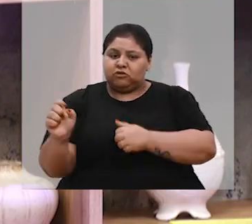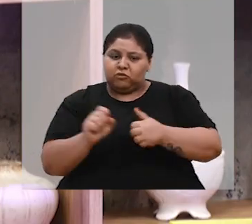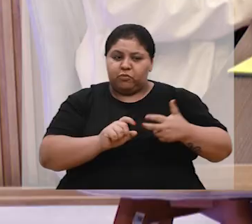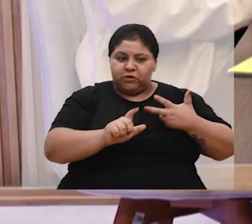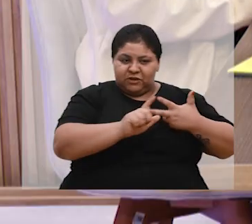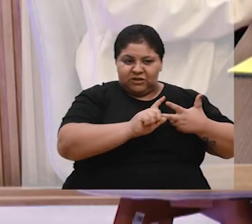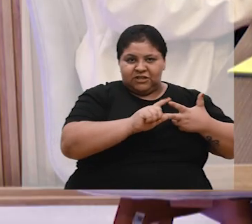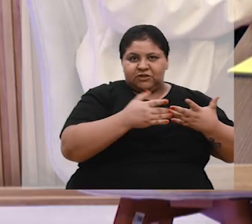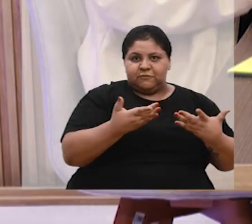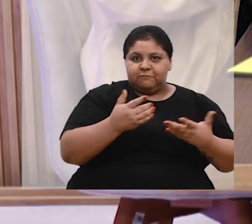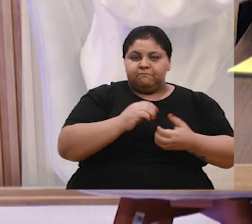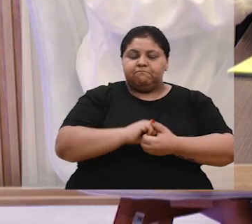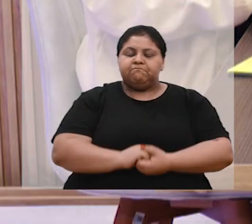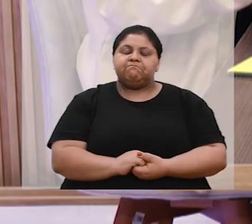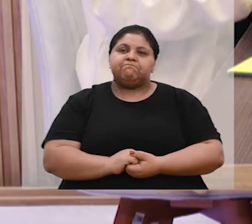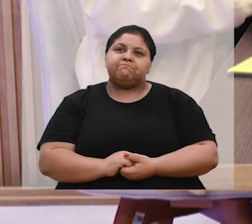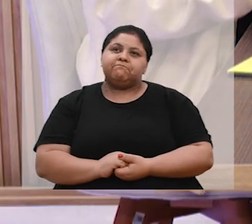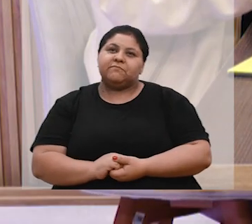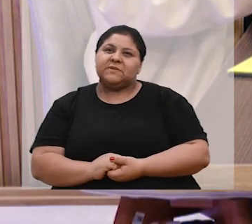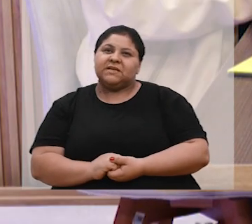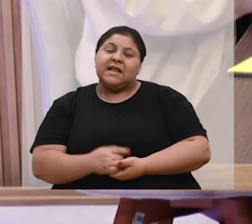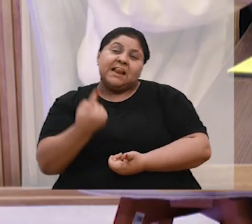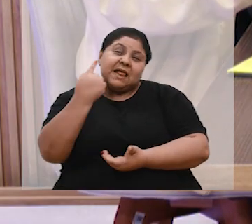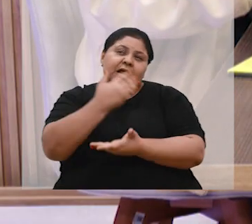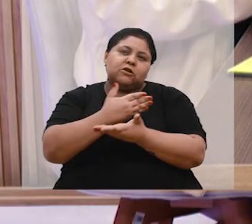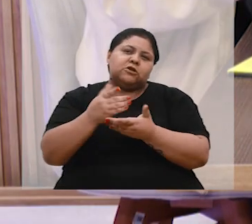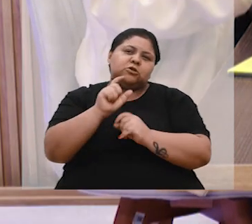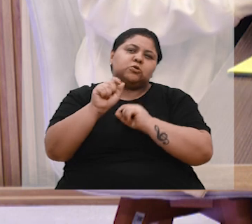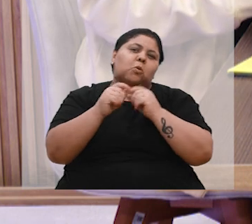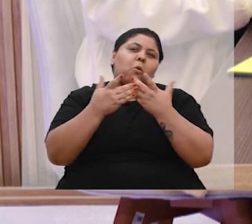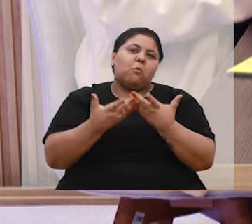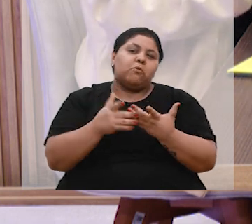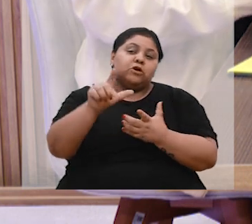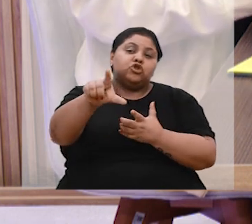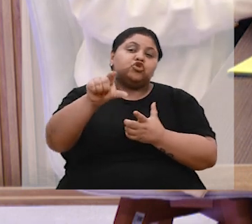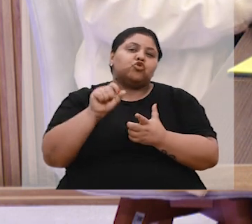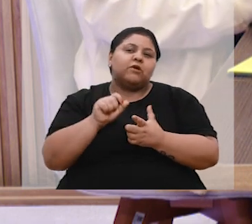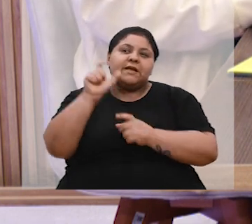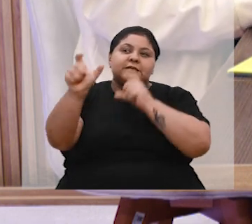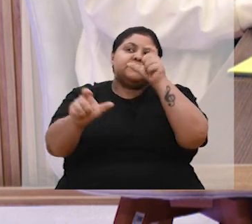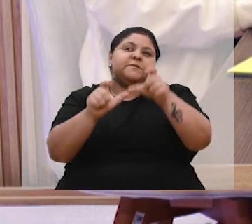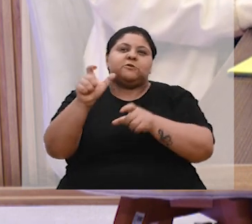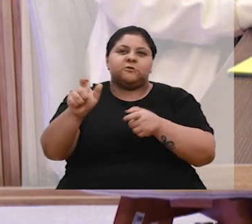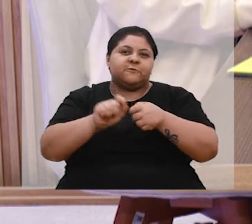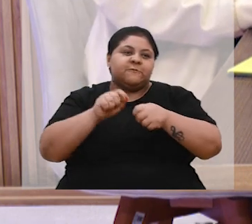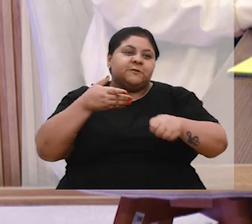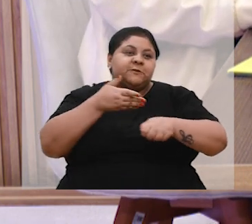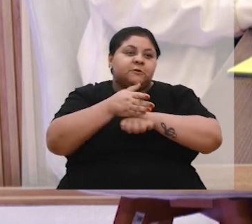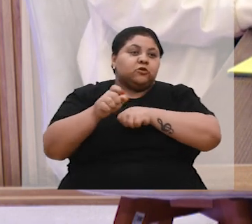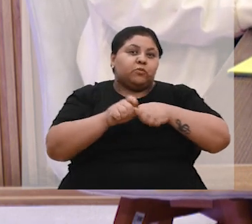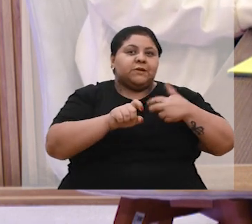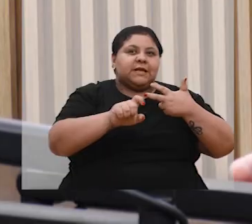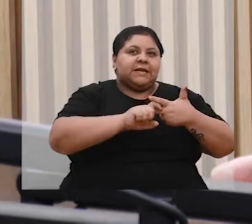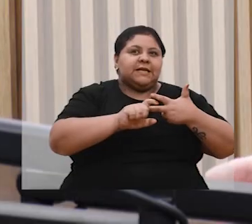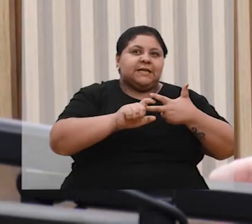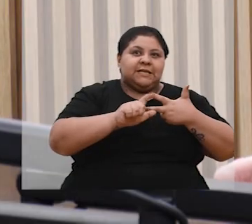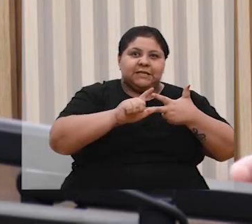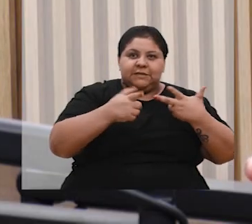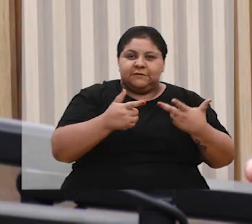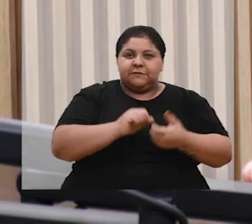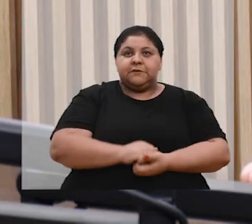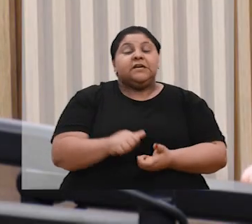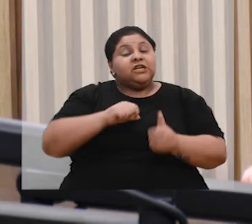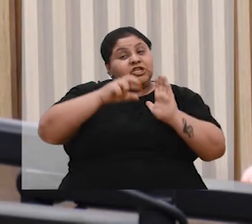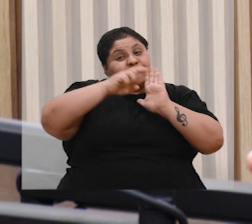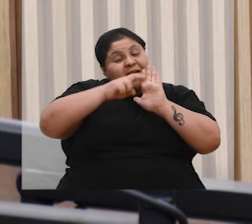né? No início, assim, como que se escolhia? Quem eram essas pessoas que faziam parte do Poder Legislativo? Havia regras diferentes,